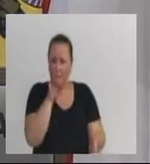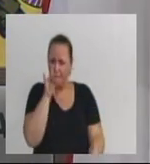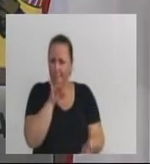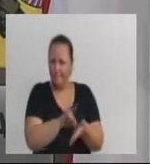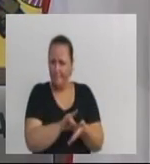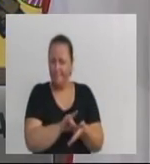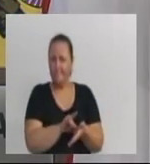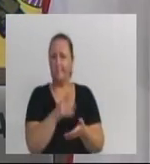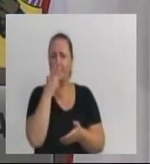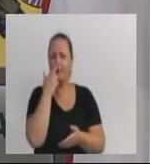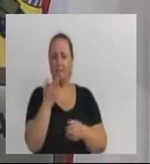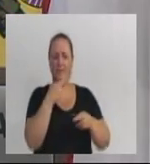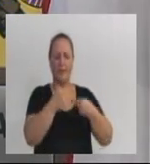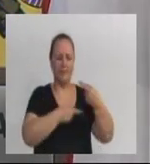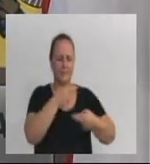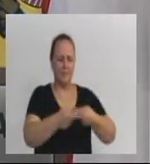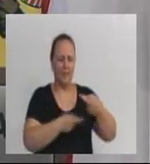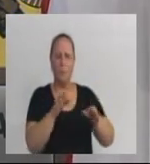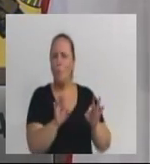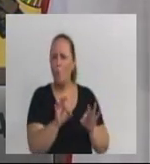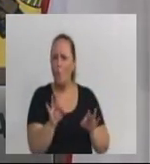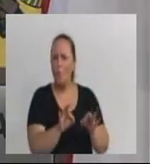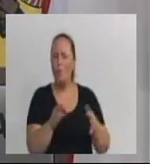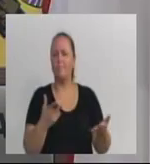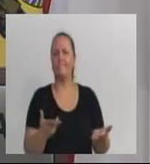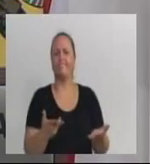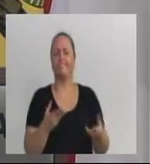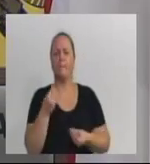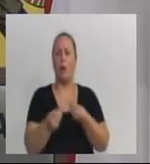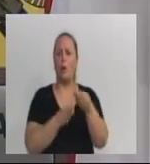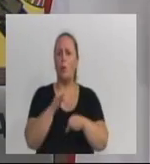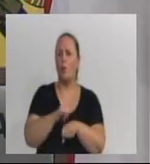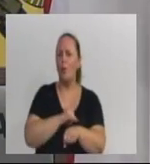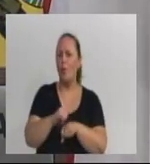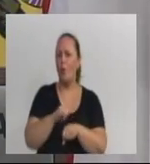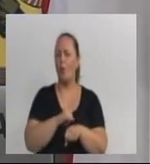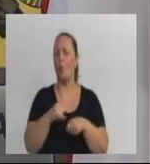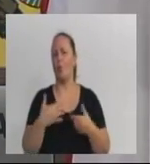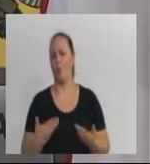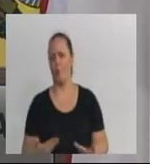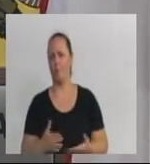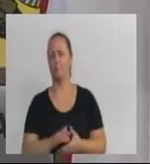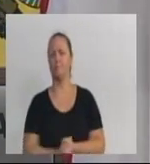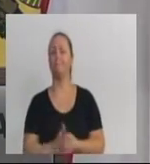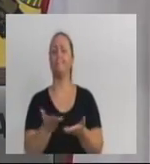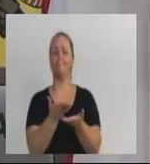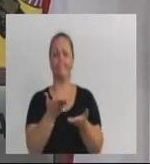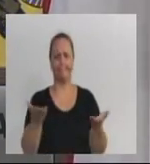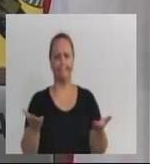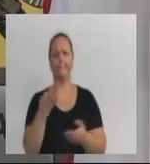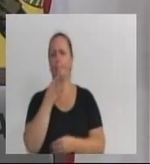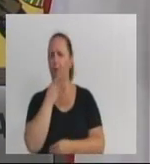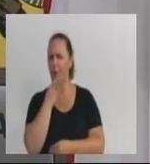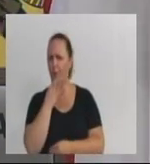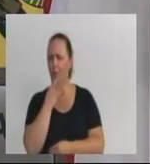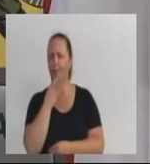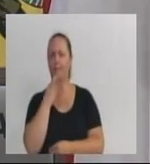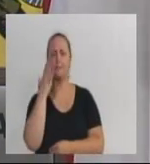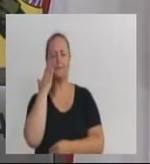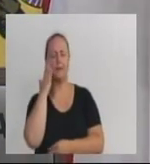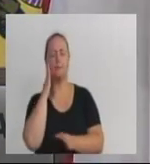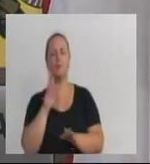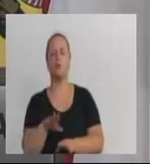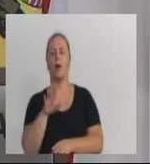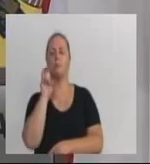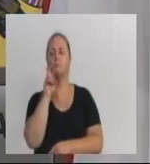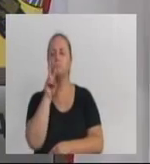mercado econômico, isto acaba não tendo uma alternativa. E Vossas Excelências, todos aqui conheceram, viram e têm